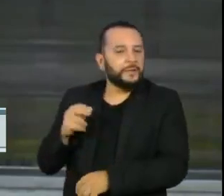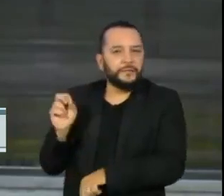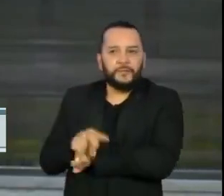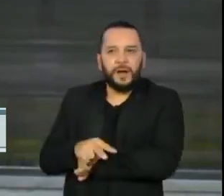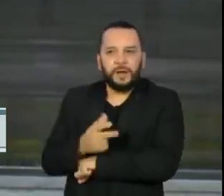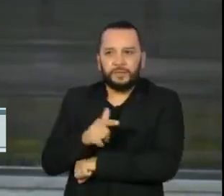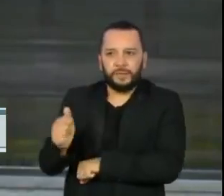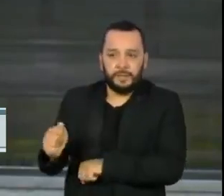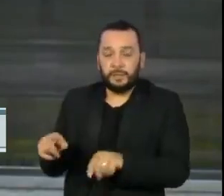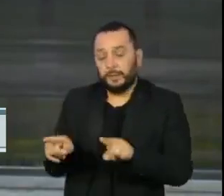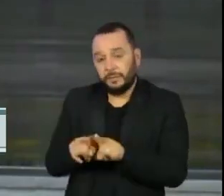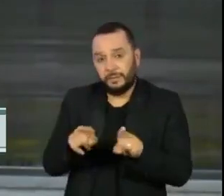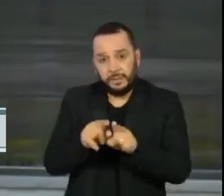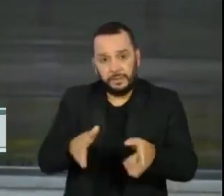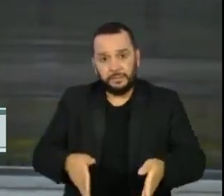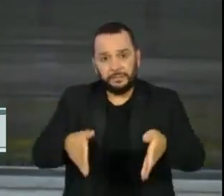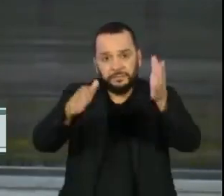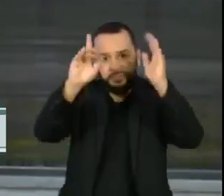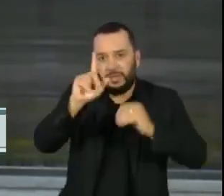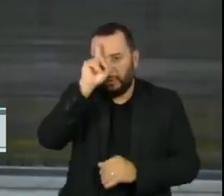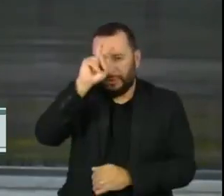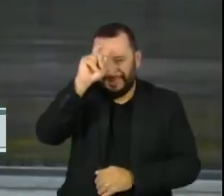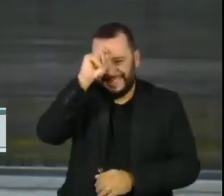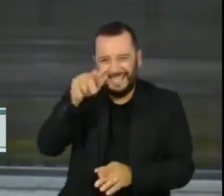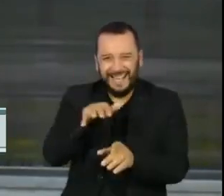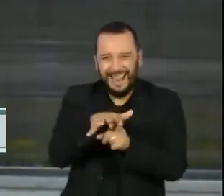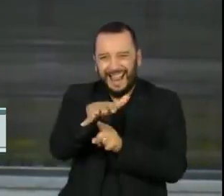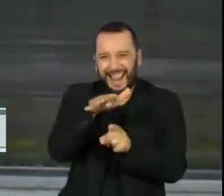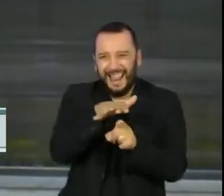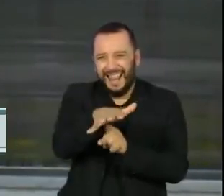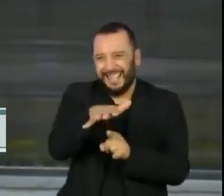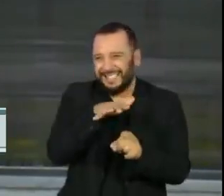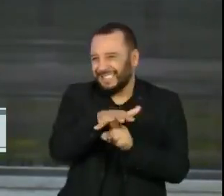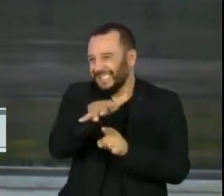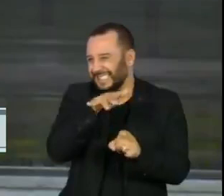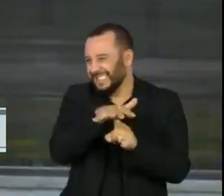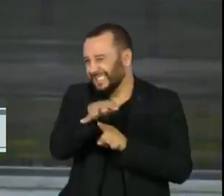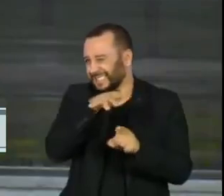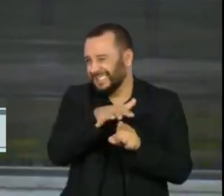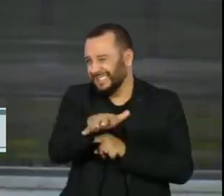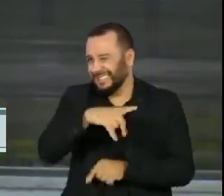sistema hospitalar em São Paulo vem crescendo de forma acelerada.